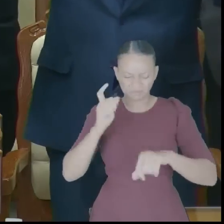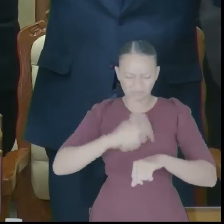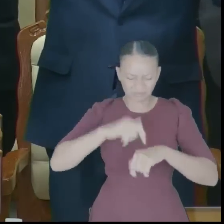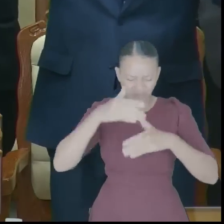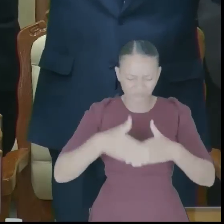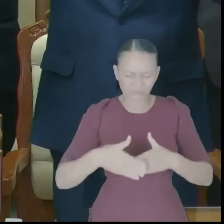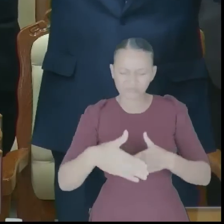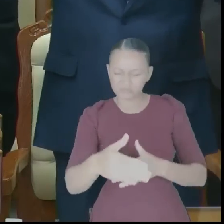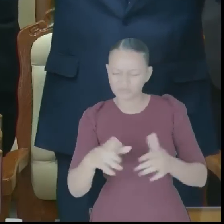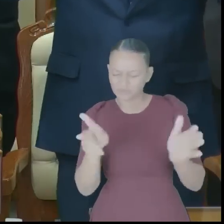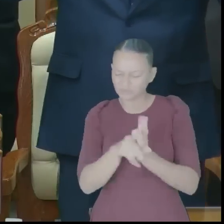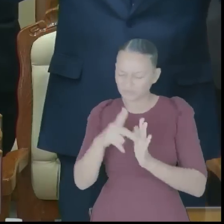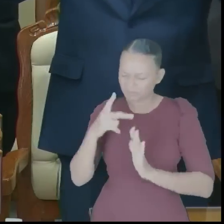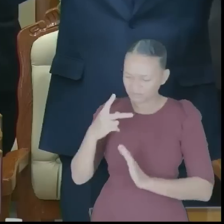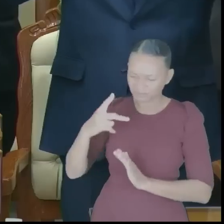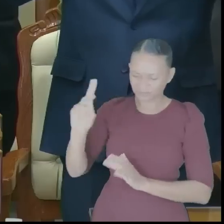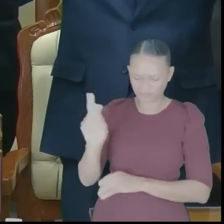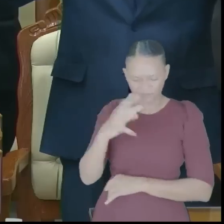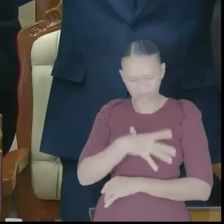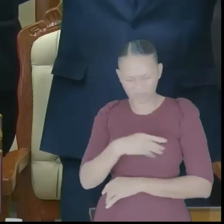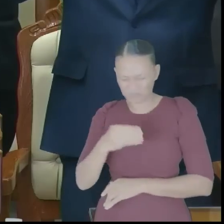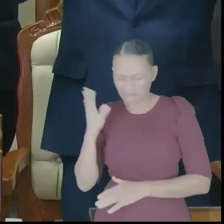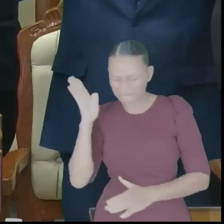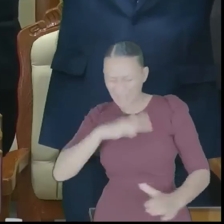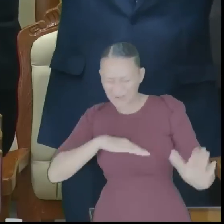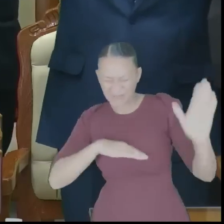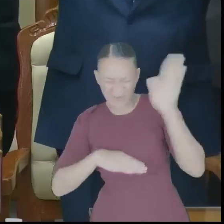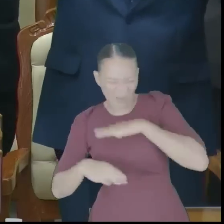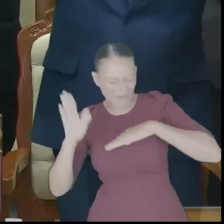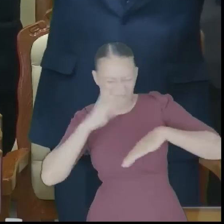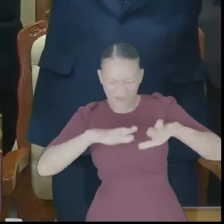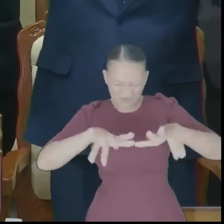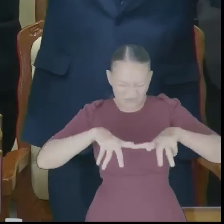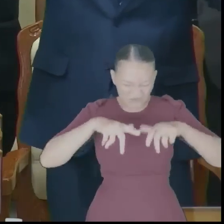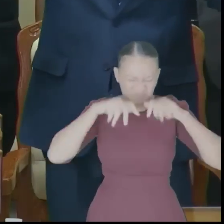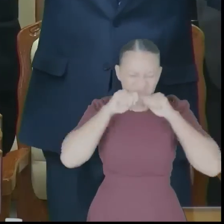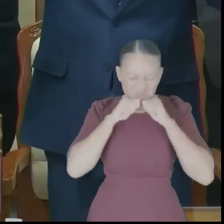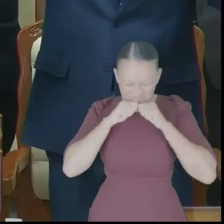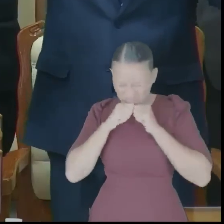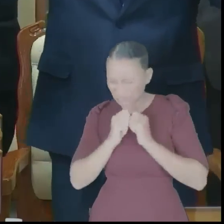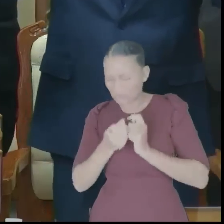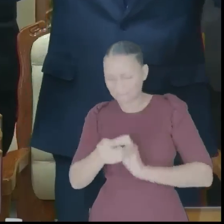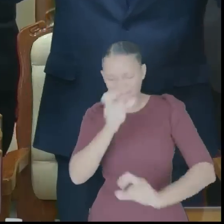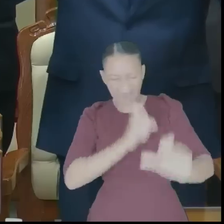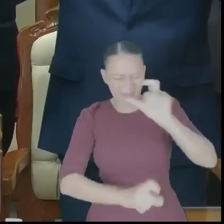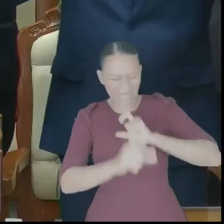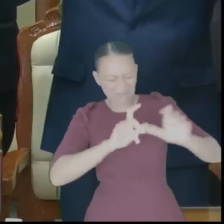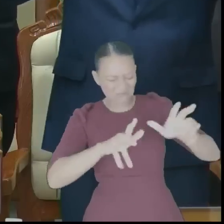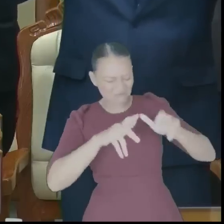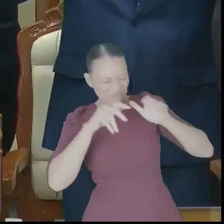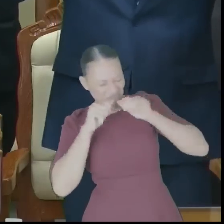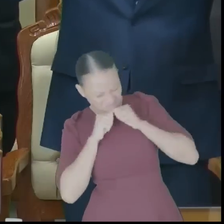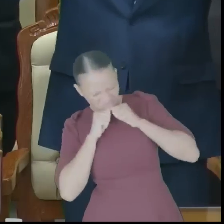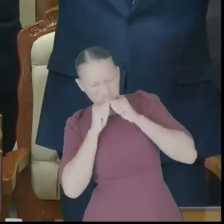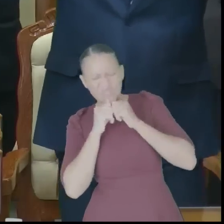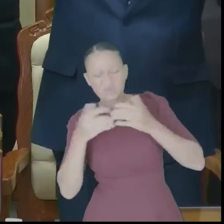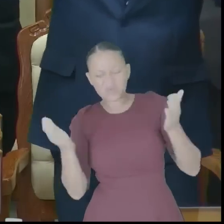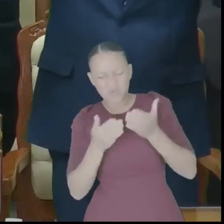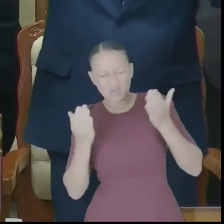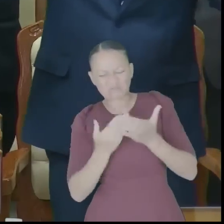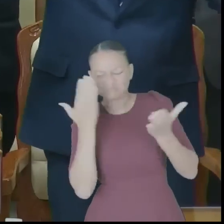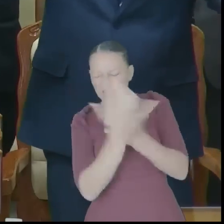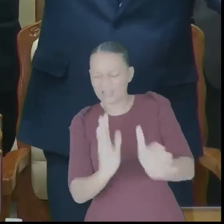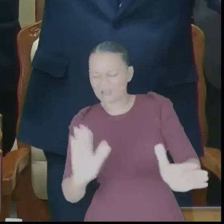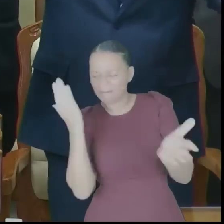são teus filhos. Pai, toda maldição, todo mal, toda palavra palavra de maldição, Senhor, hoje cai por